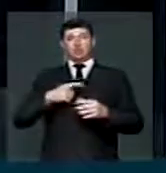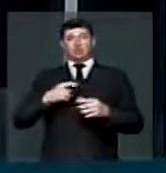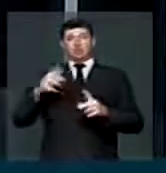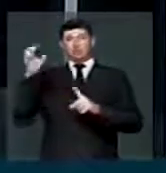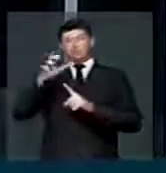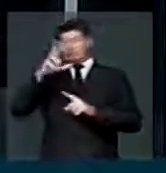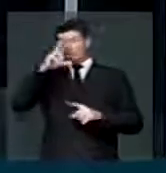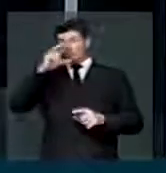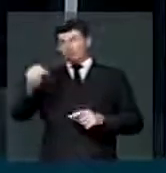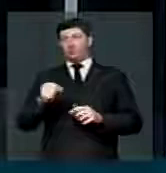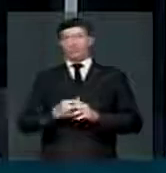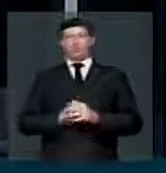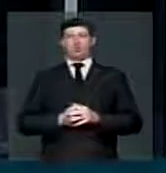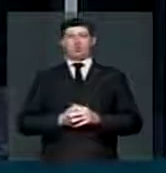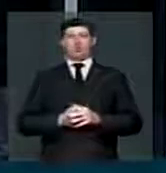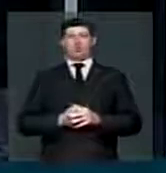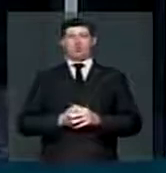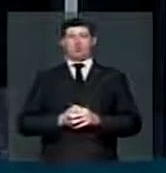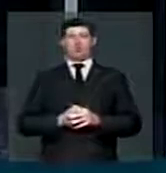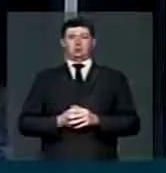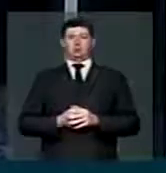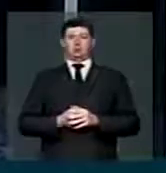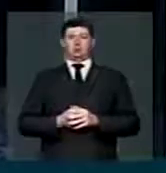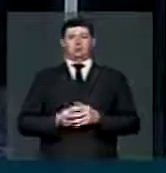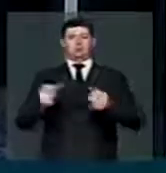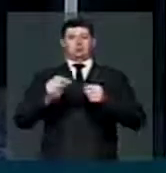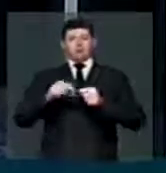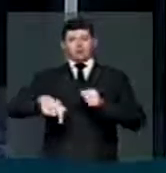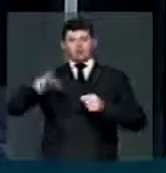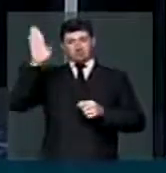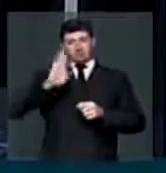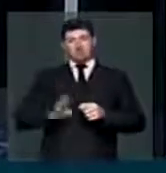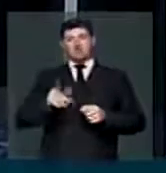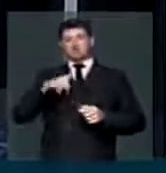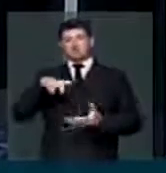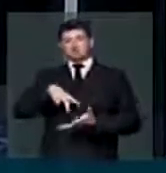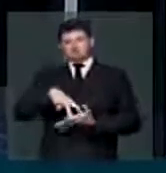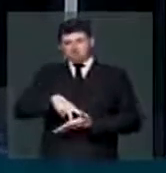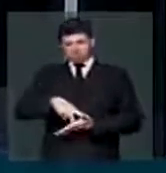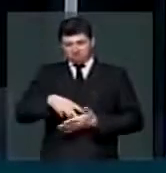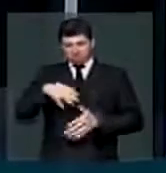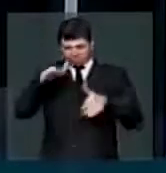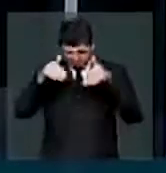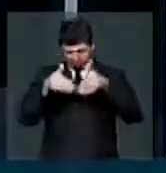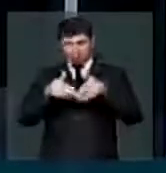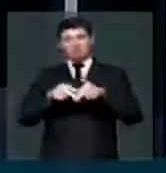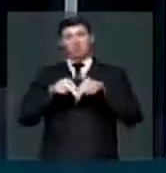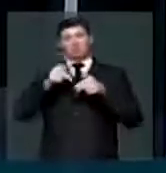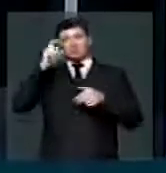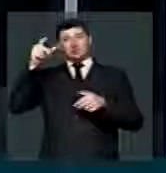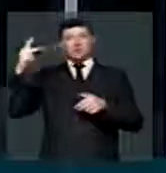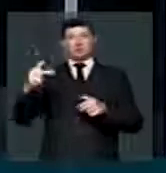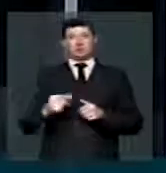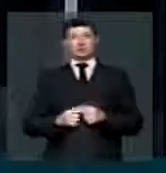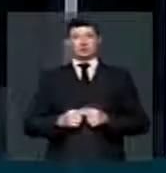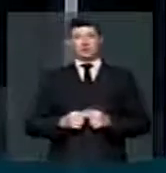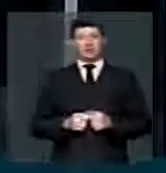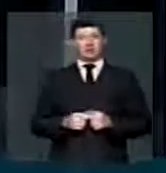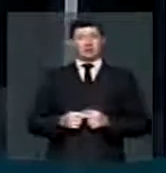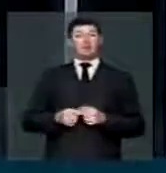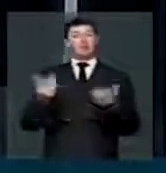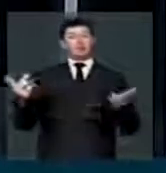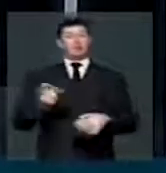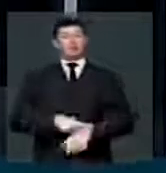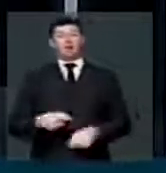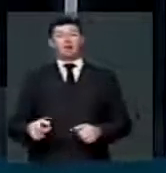econômica, grande influência política e colocam o país de joelhos frente aos seus interesses. E é chegada